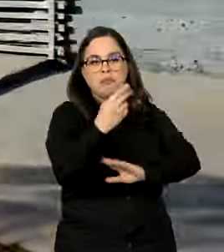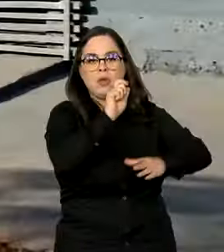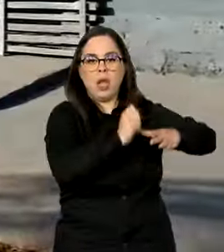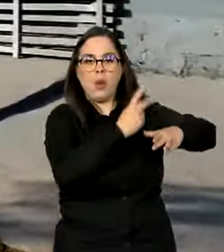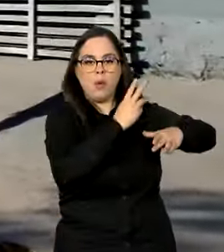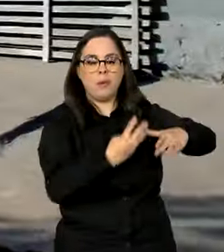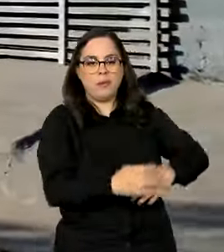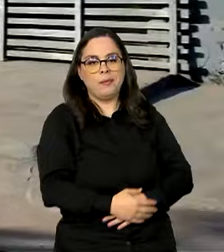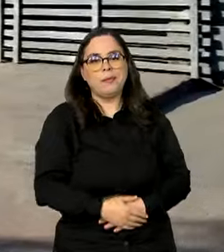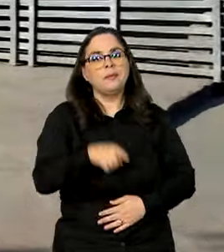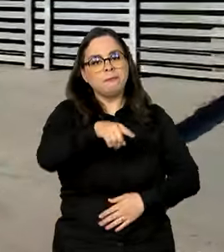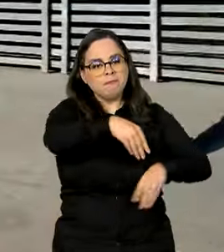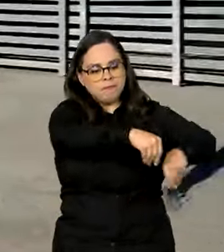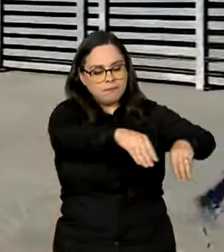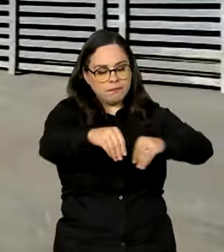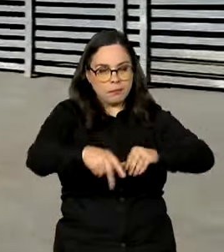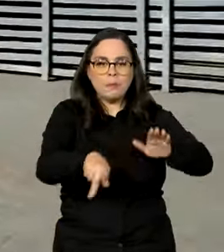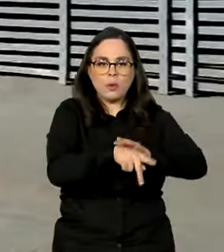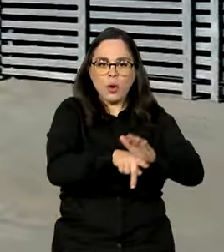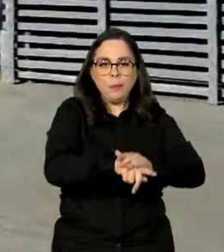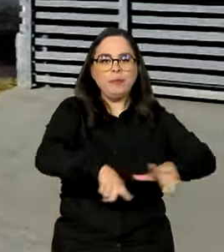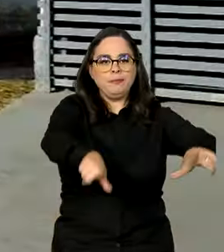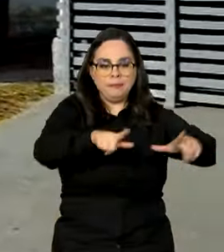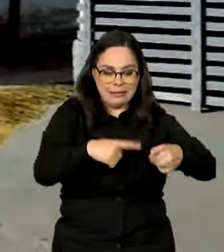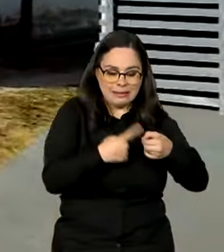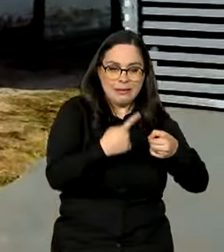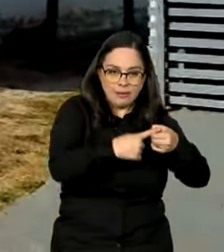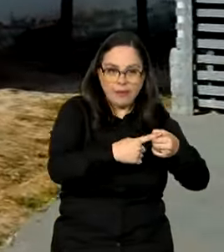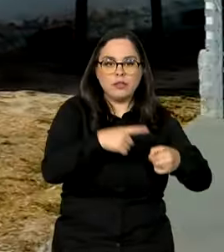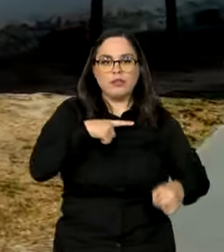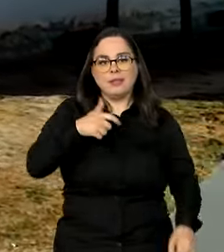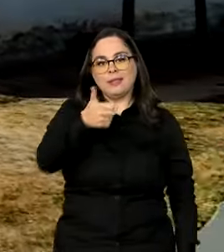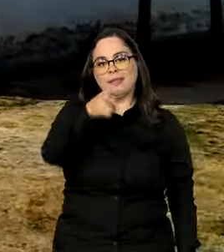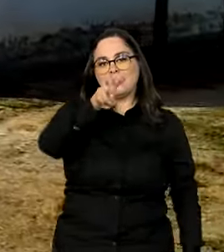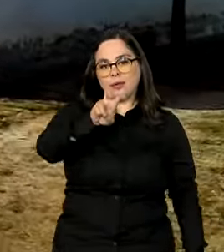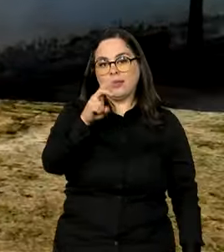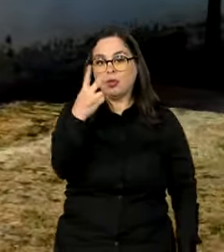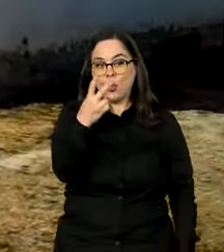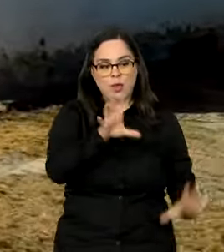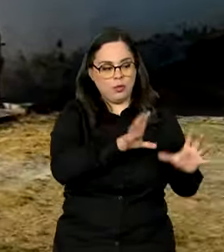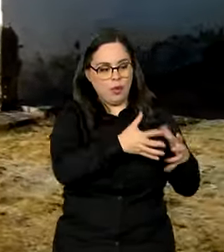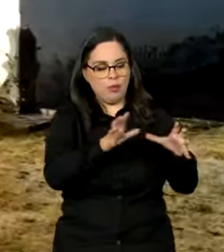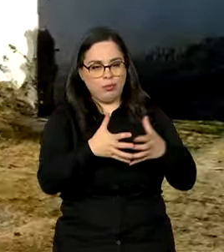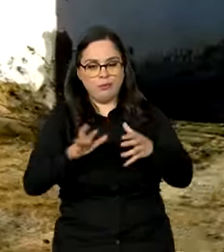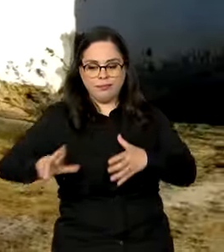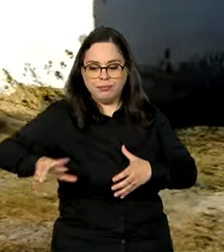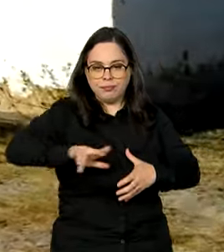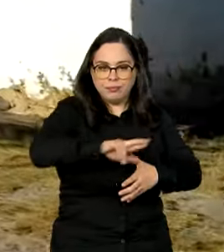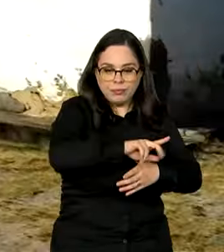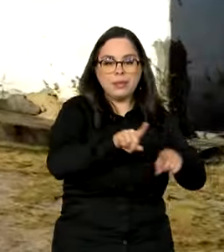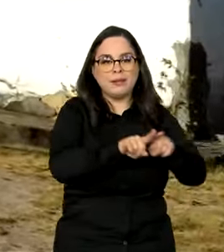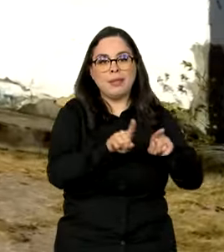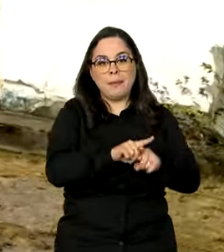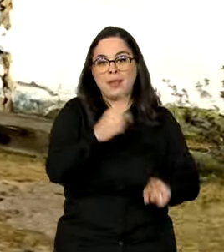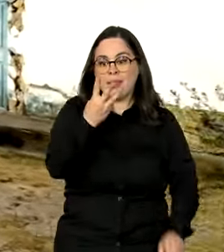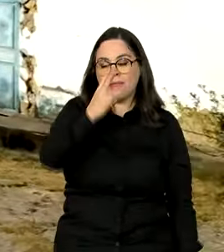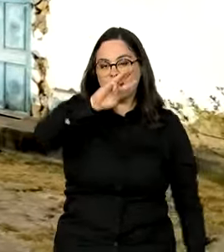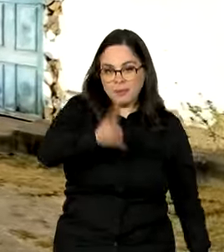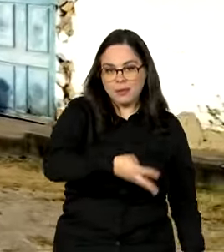O território quilombola de Alcântara tem 152 comunidades e cerca de 3